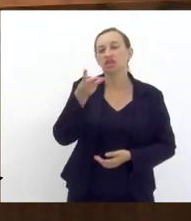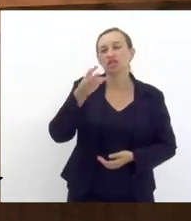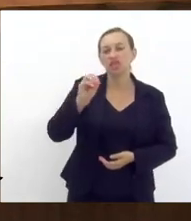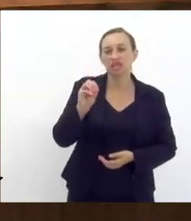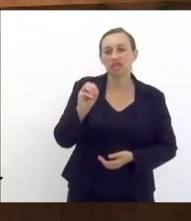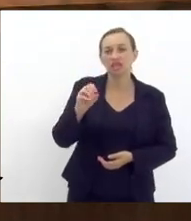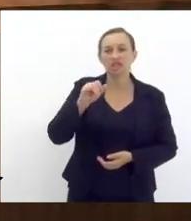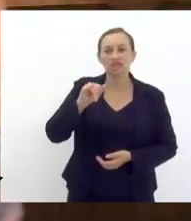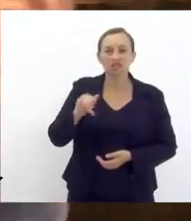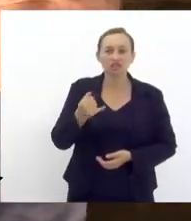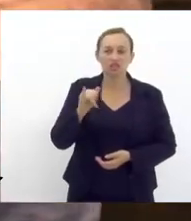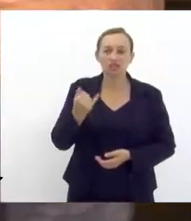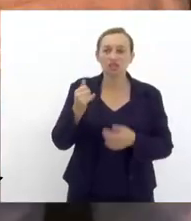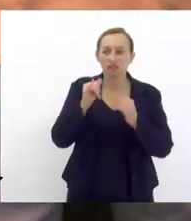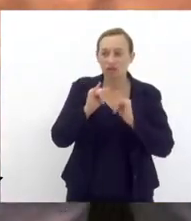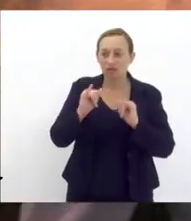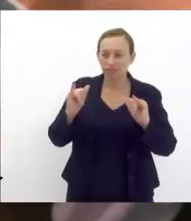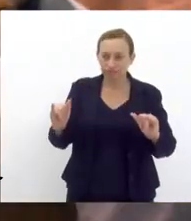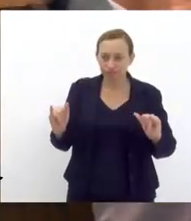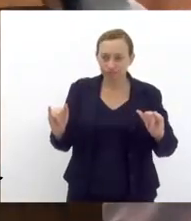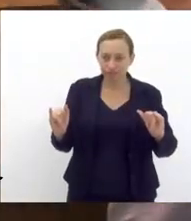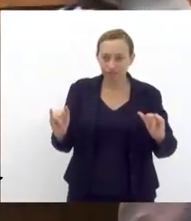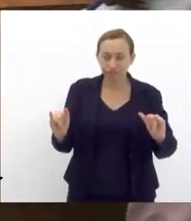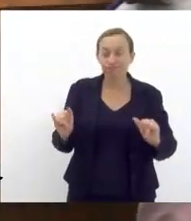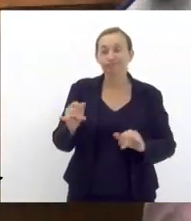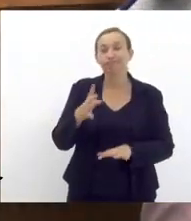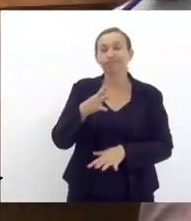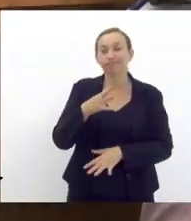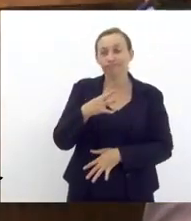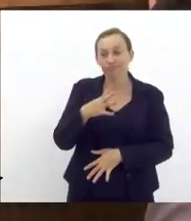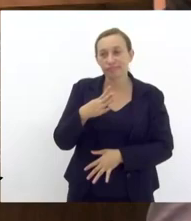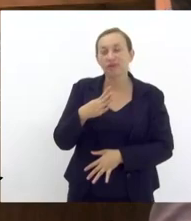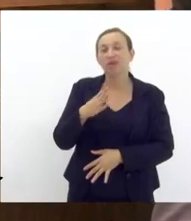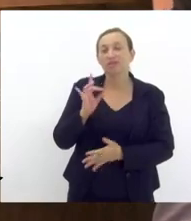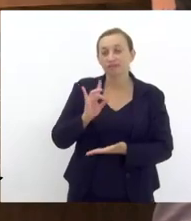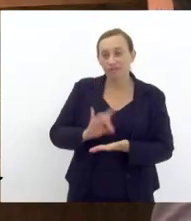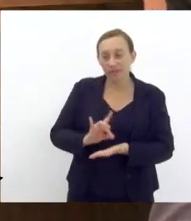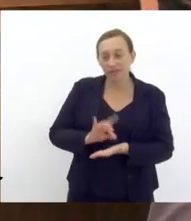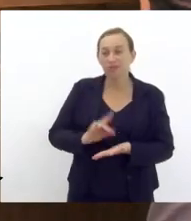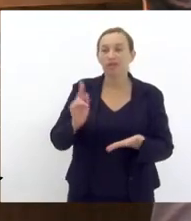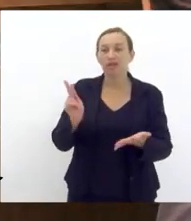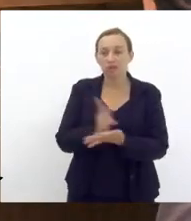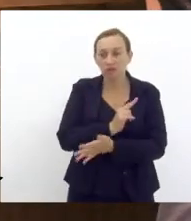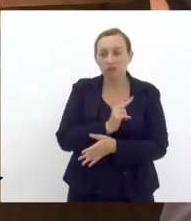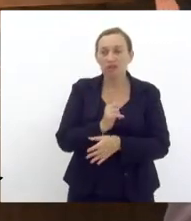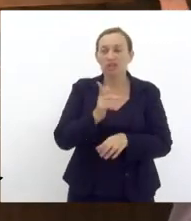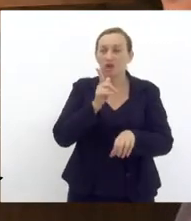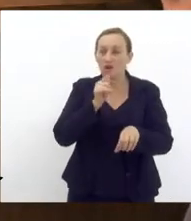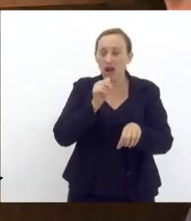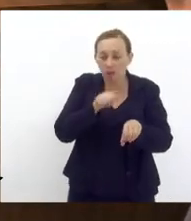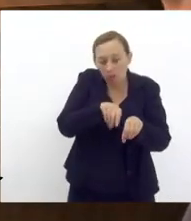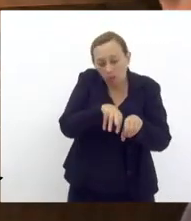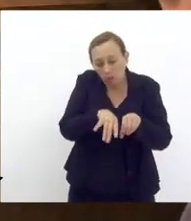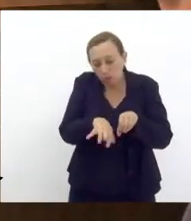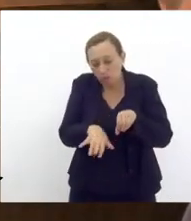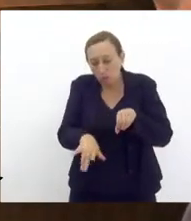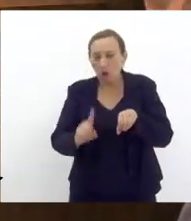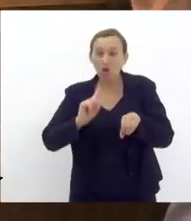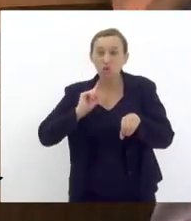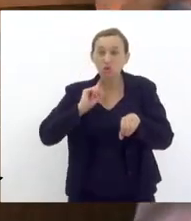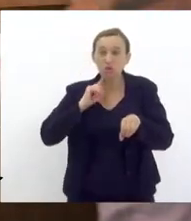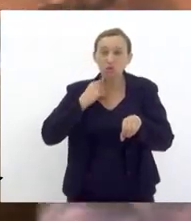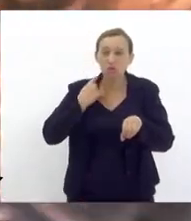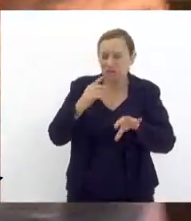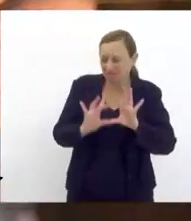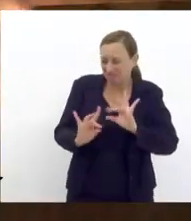janeiro anunciaram oficialmente reconhecer o que realmente aconteceu esse vazamento em setembro a água